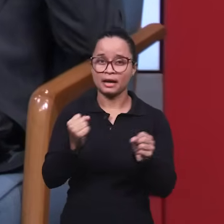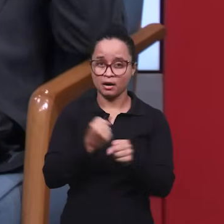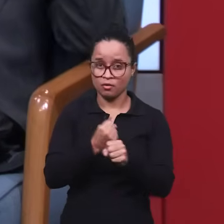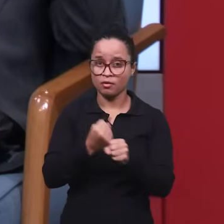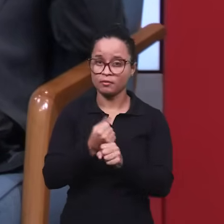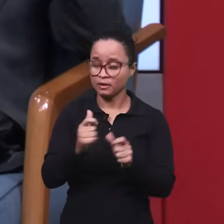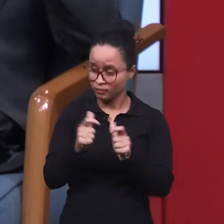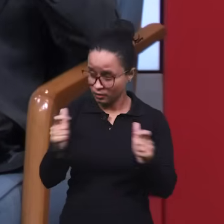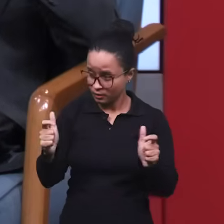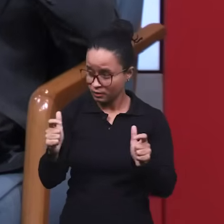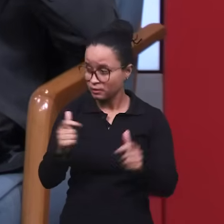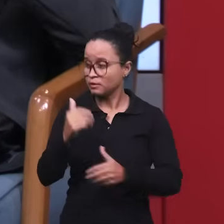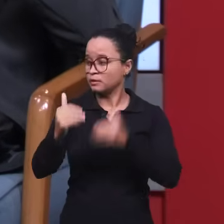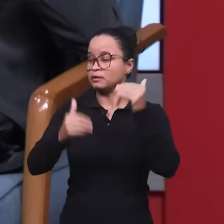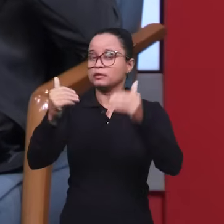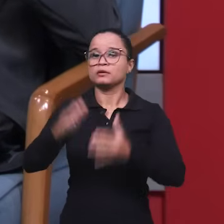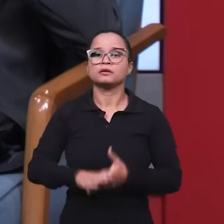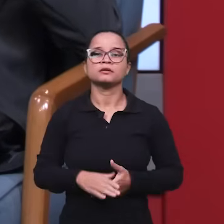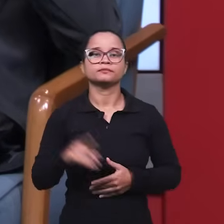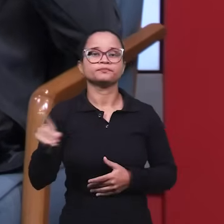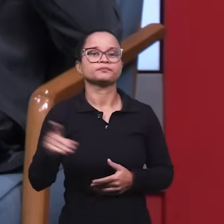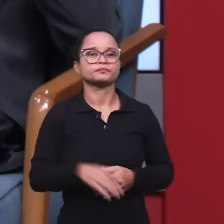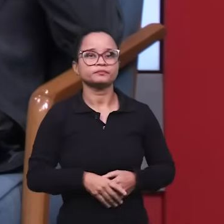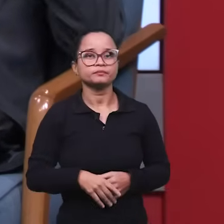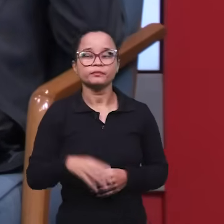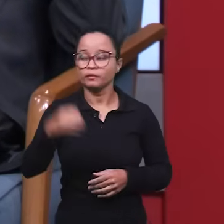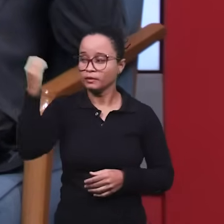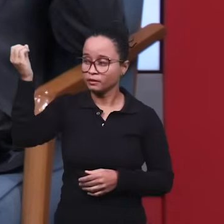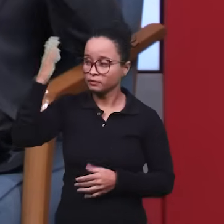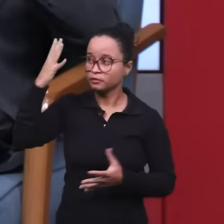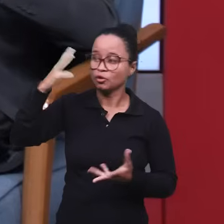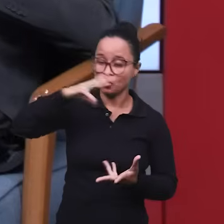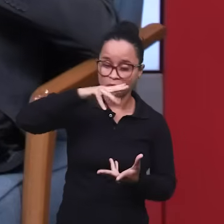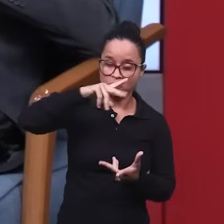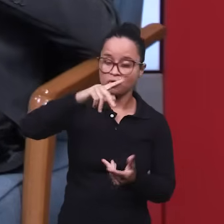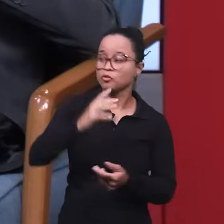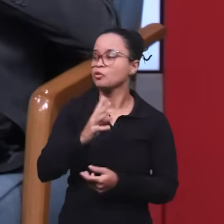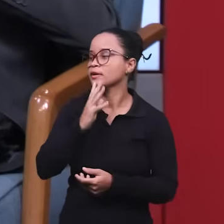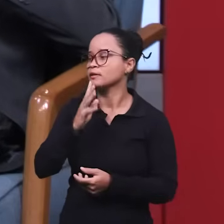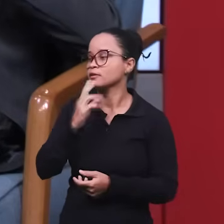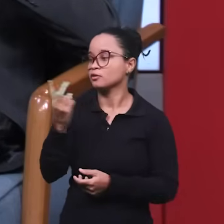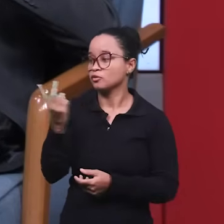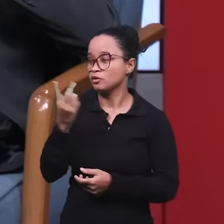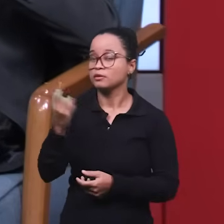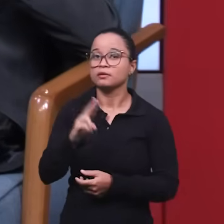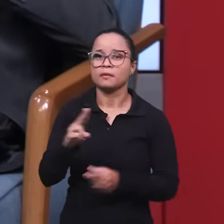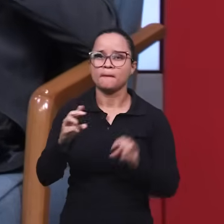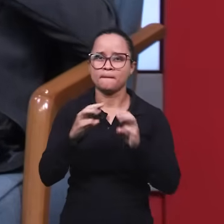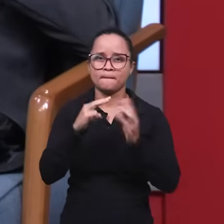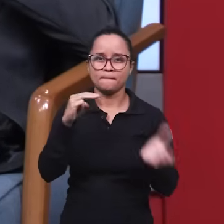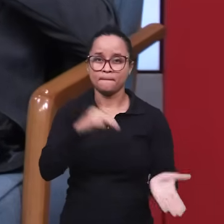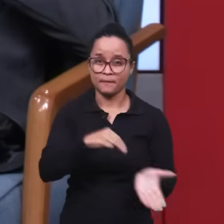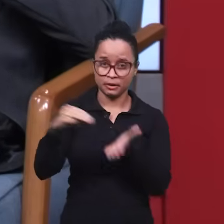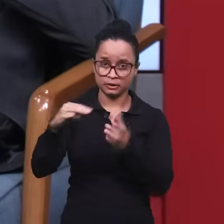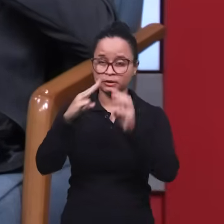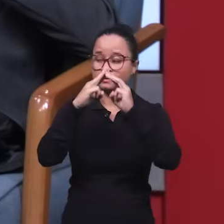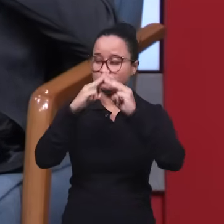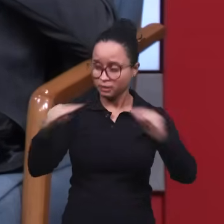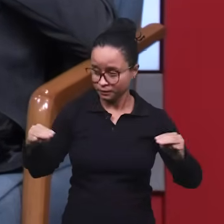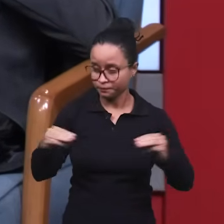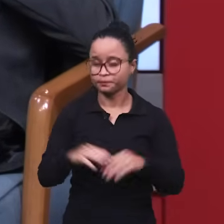obra seria conhecida, naquela época, o senhor revelou a Jonas que a obra seria conhecida no mundo inteiro com esses dois nomes, Maranata e